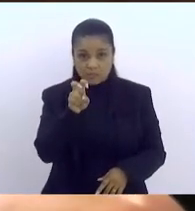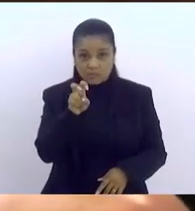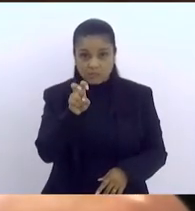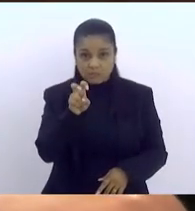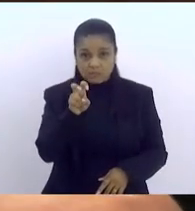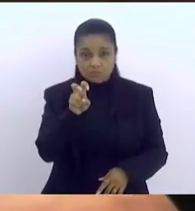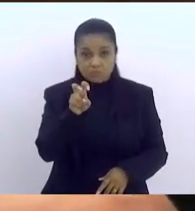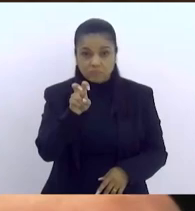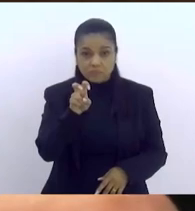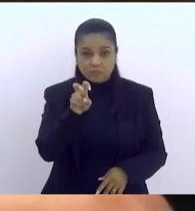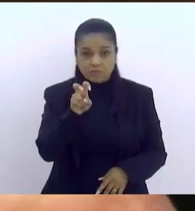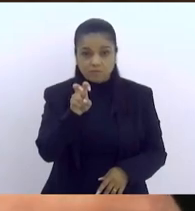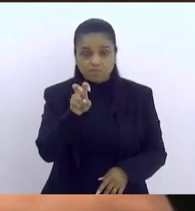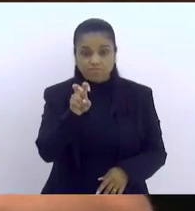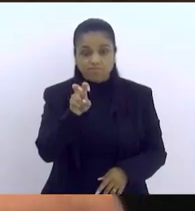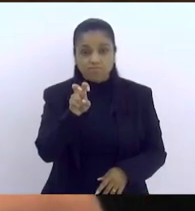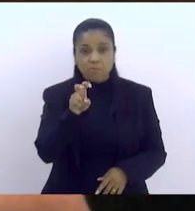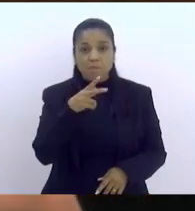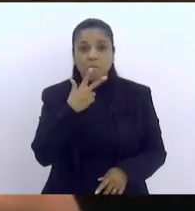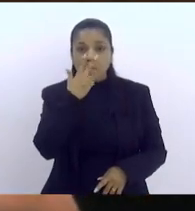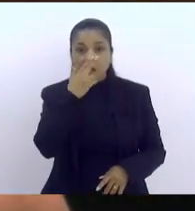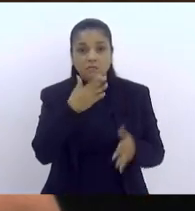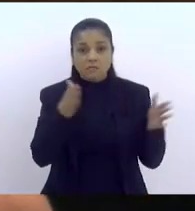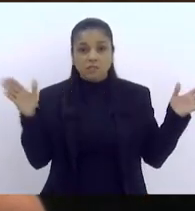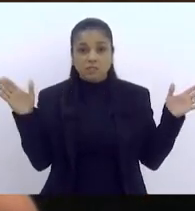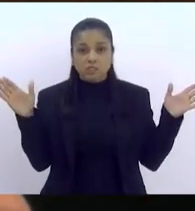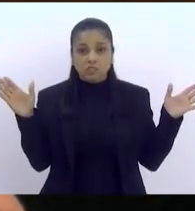senão como se fosse Jesus Cristo. Ou seja,